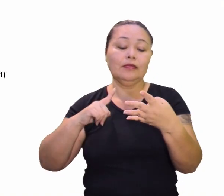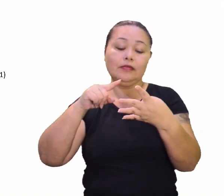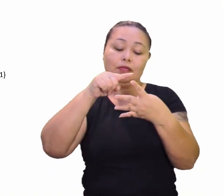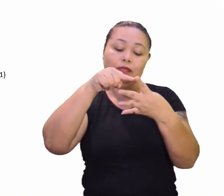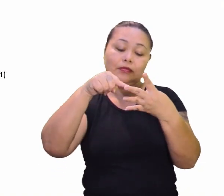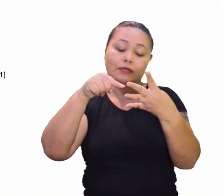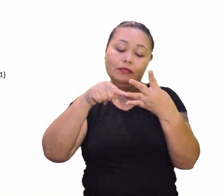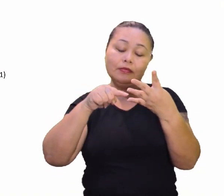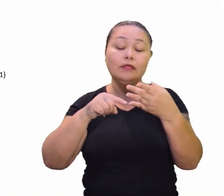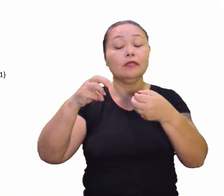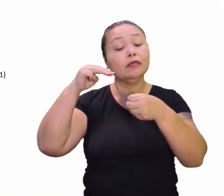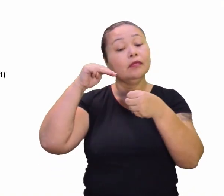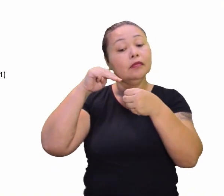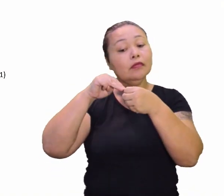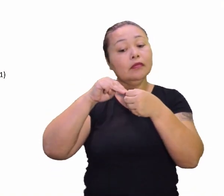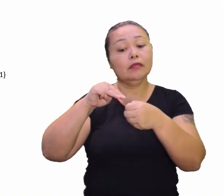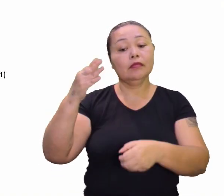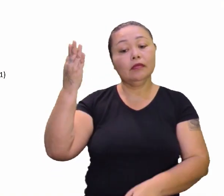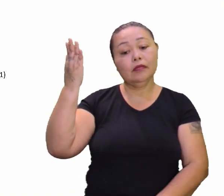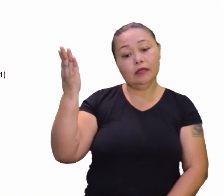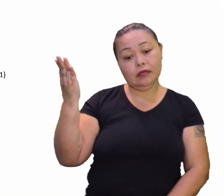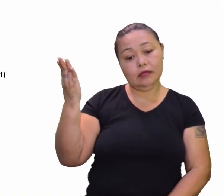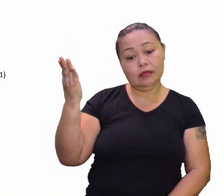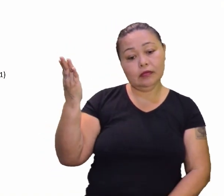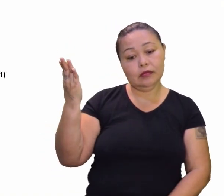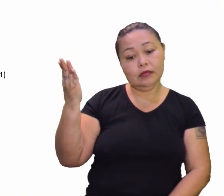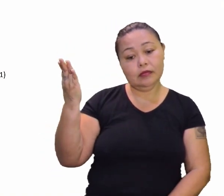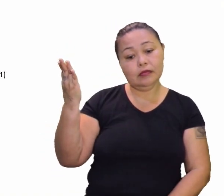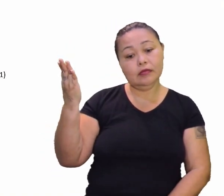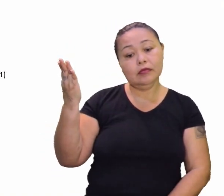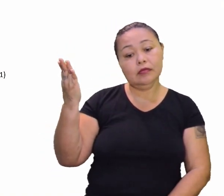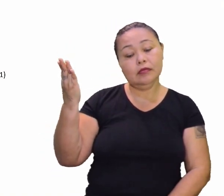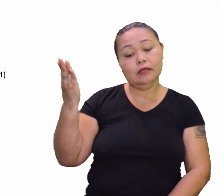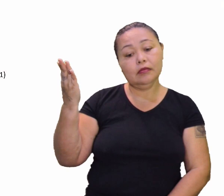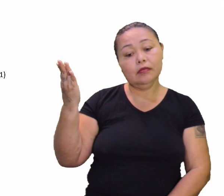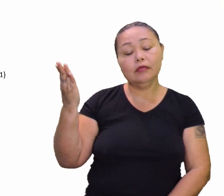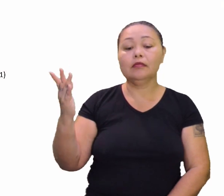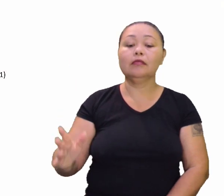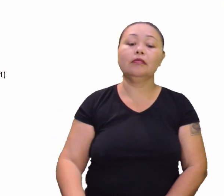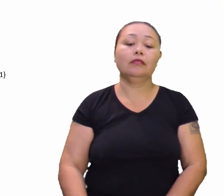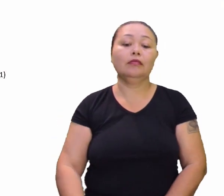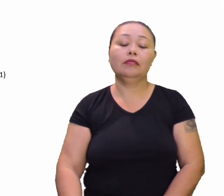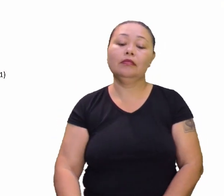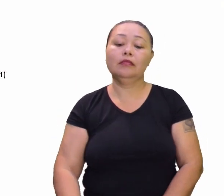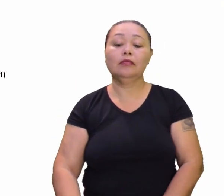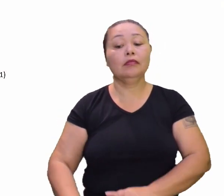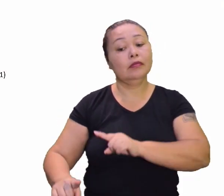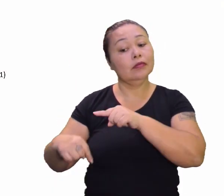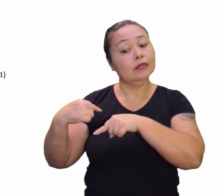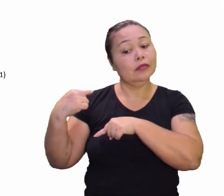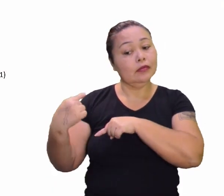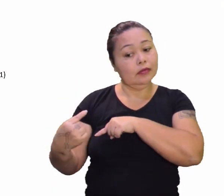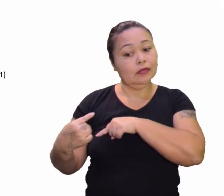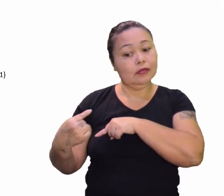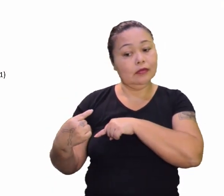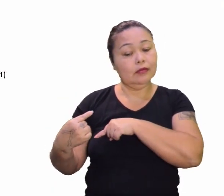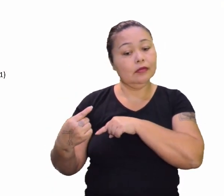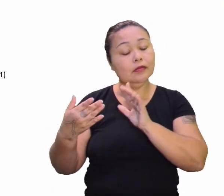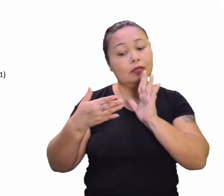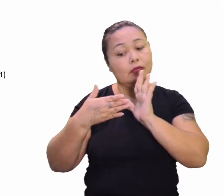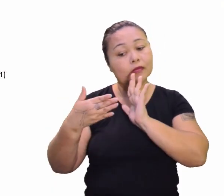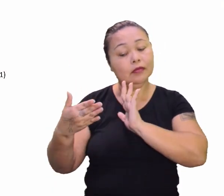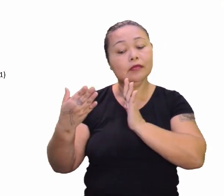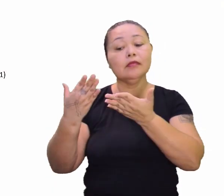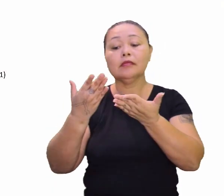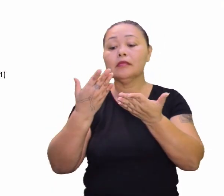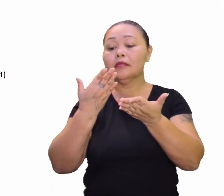contava com 4 municípios: Lábrea, Porto Velho, Santo Antônio e Guajará-Mirim. Depois, inclusive, durante a